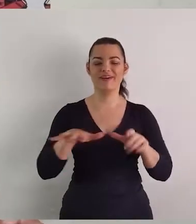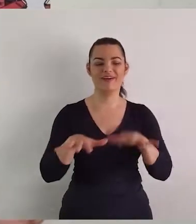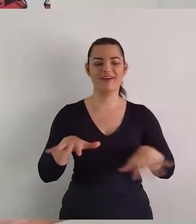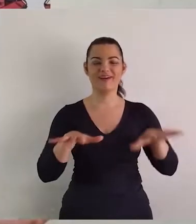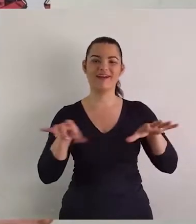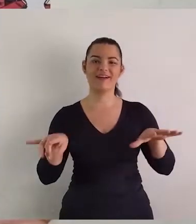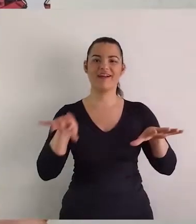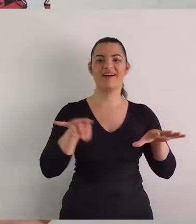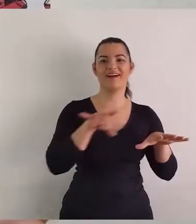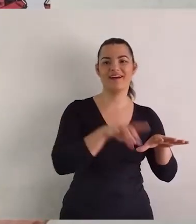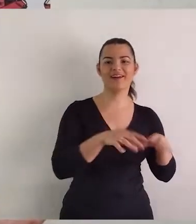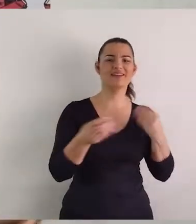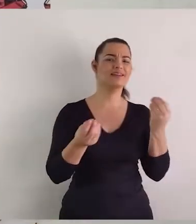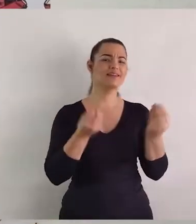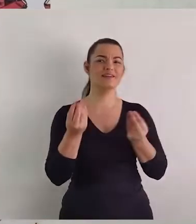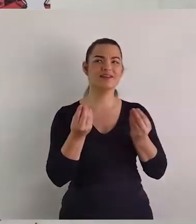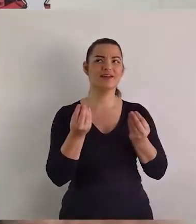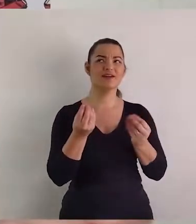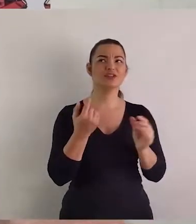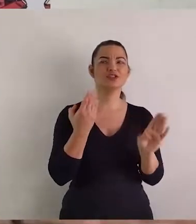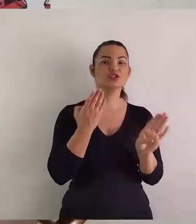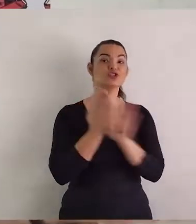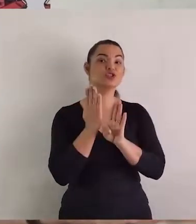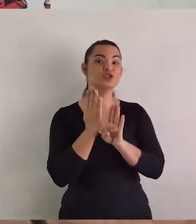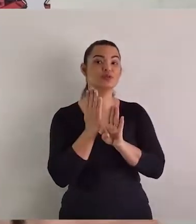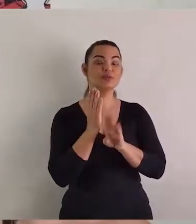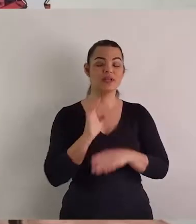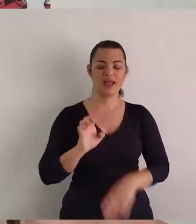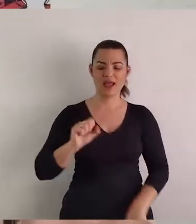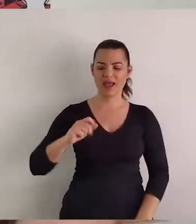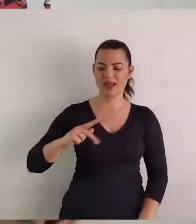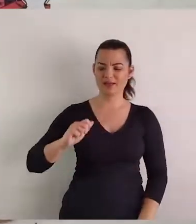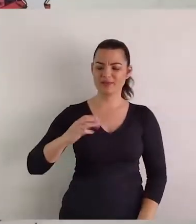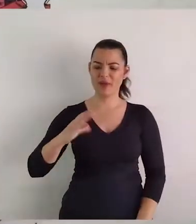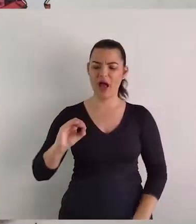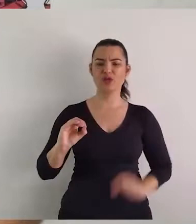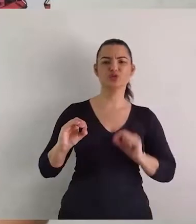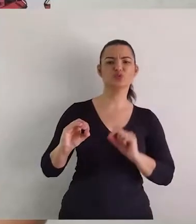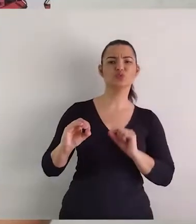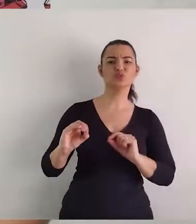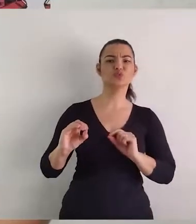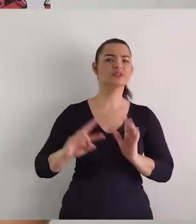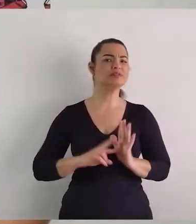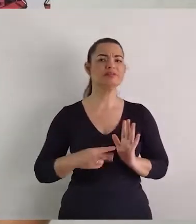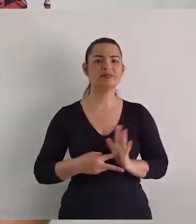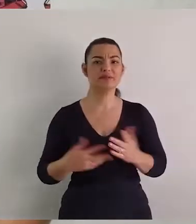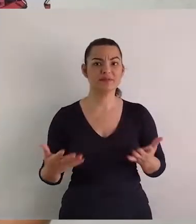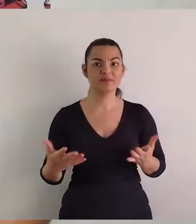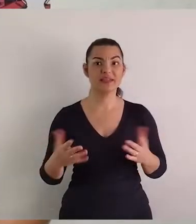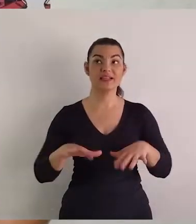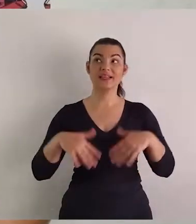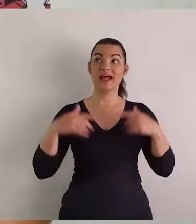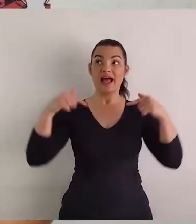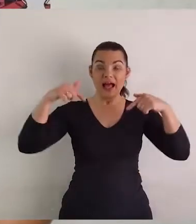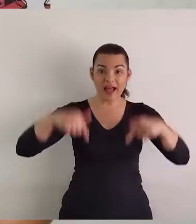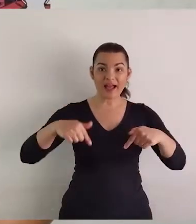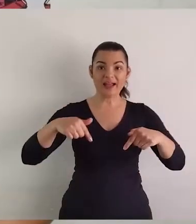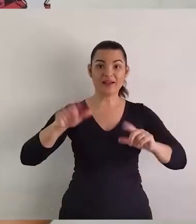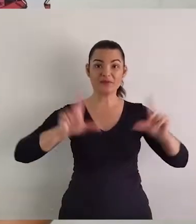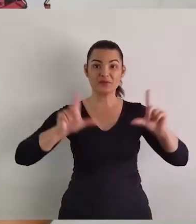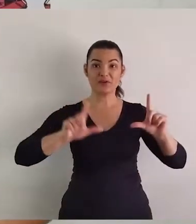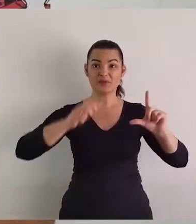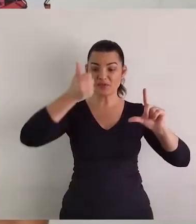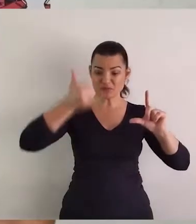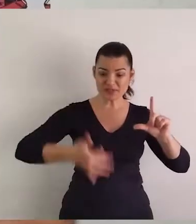espaços. Vamos descobrir que espaço é esse. Será que vamos falar de todos aqui no programa? Ai,